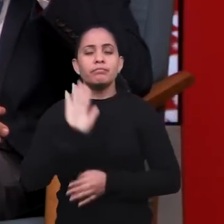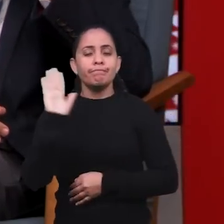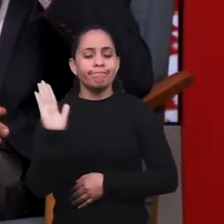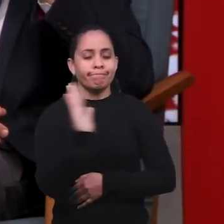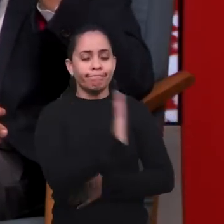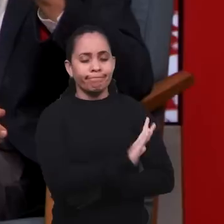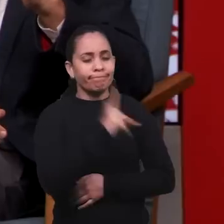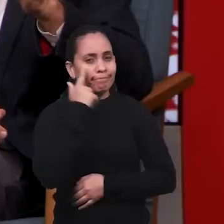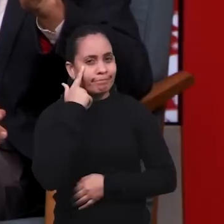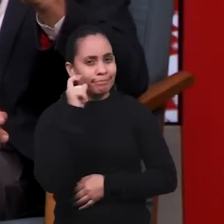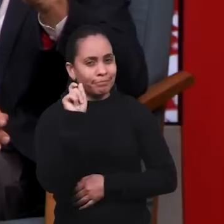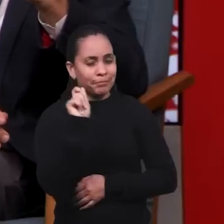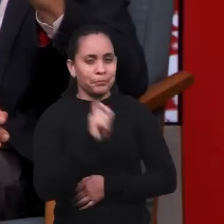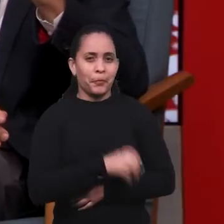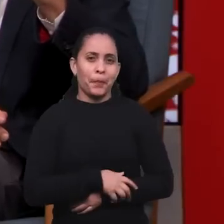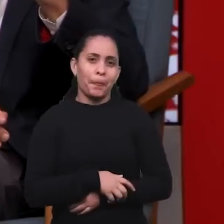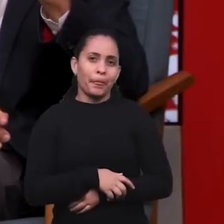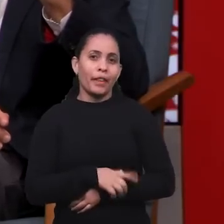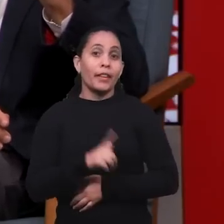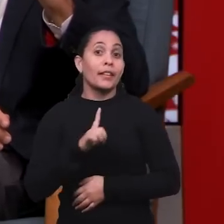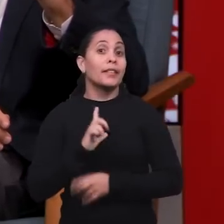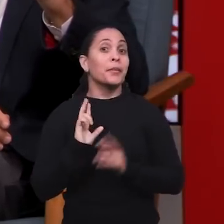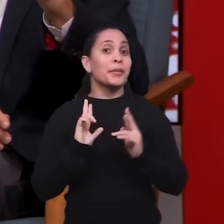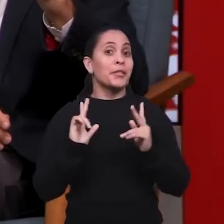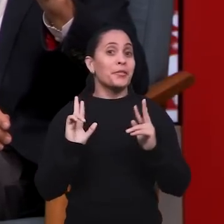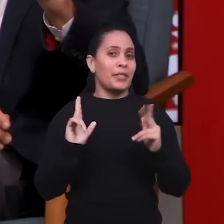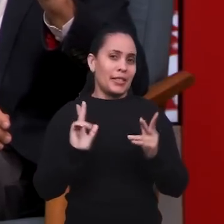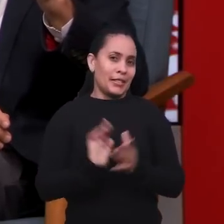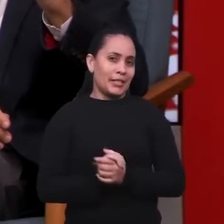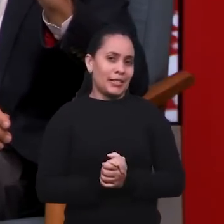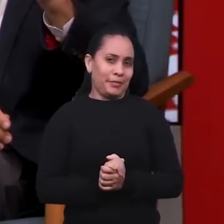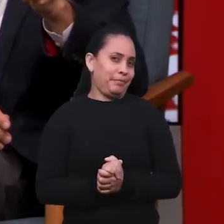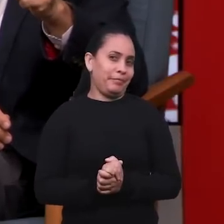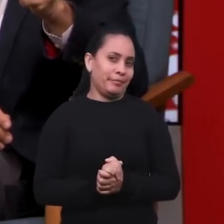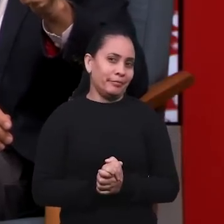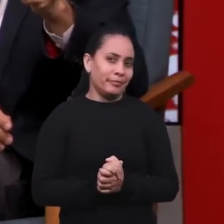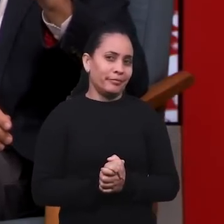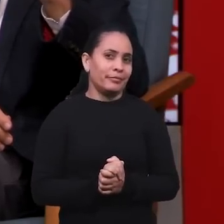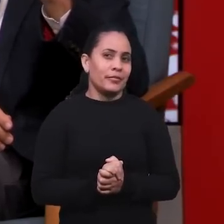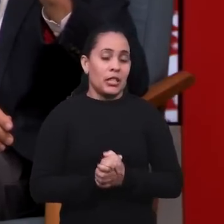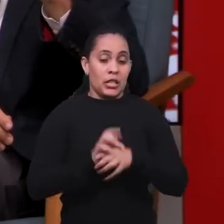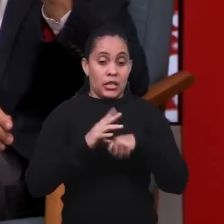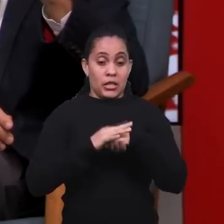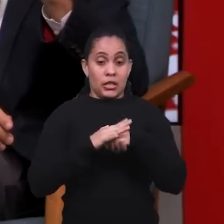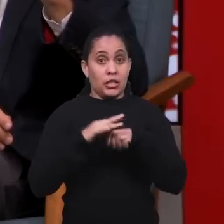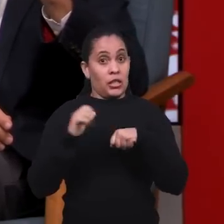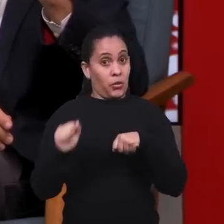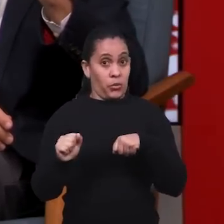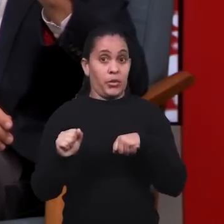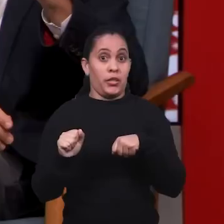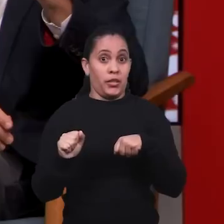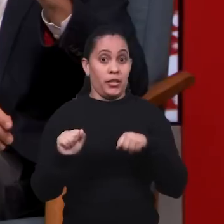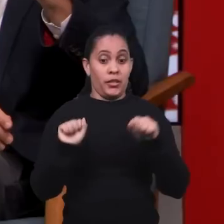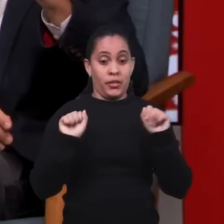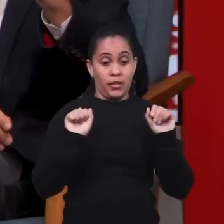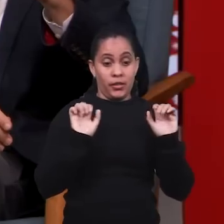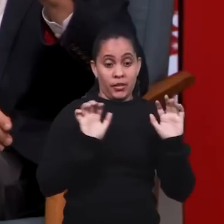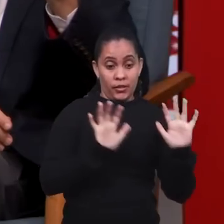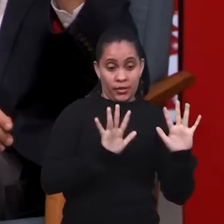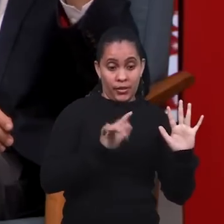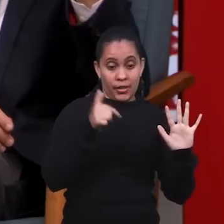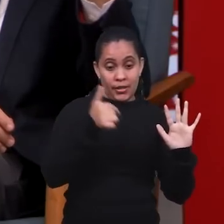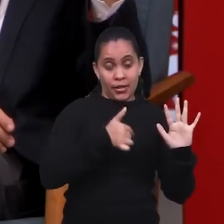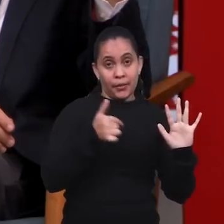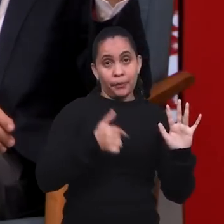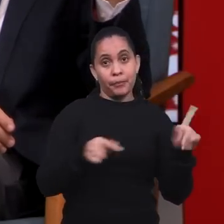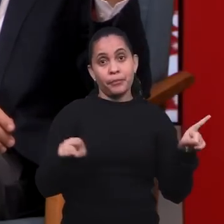Interessante que há uma diferença entre a cura dos 10 leprosos e